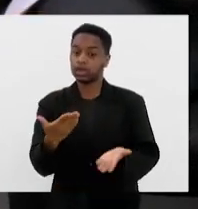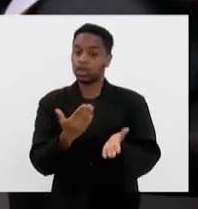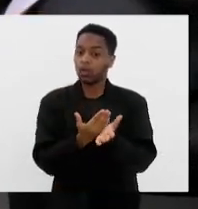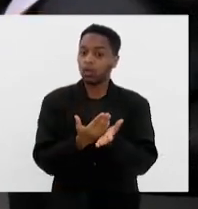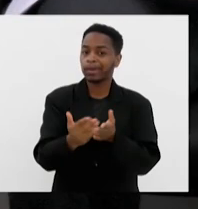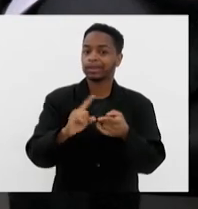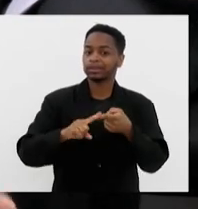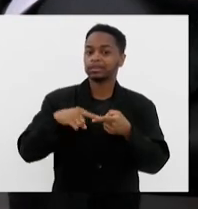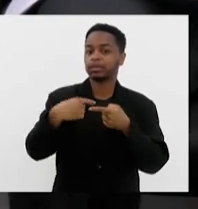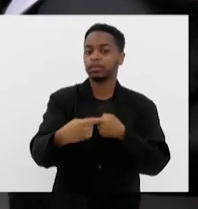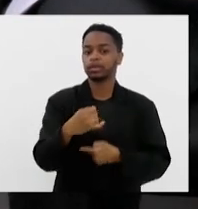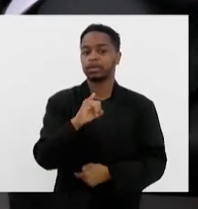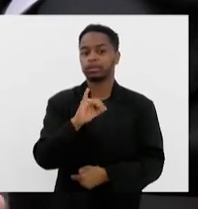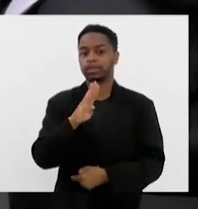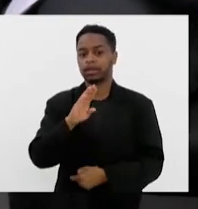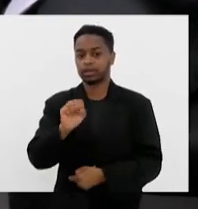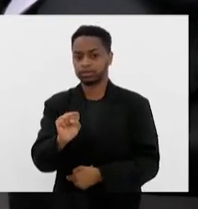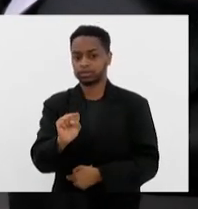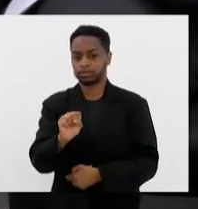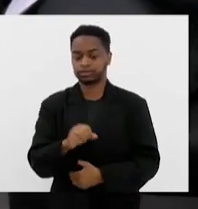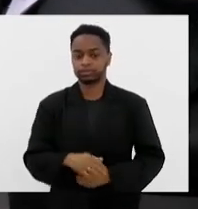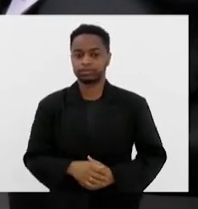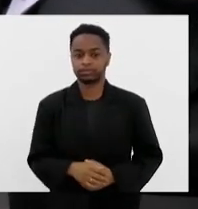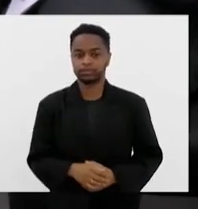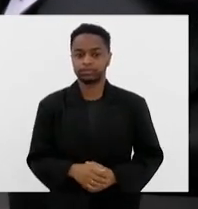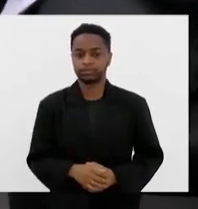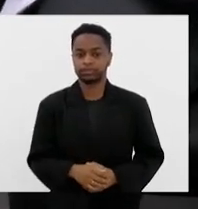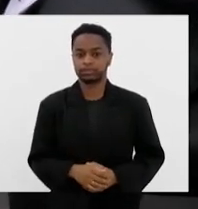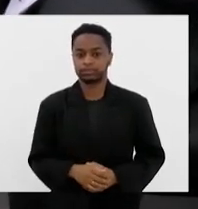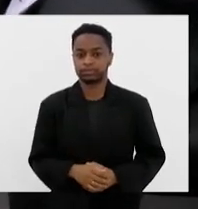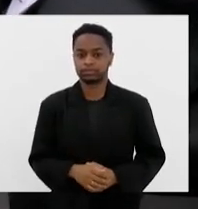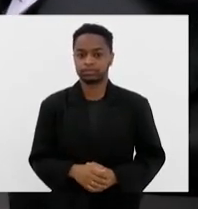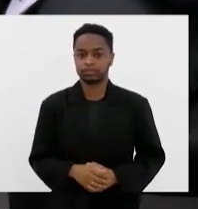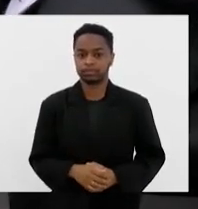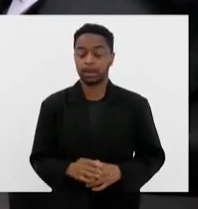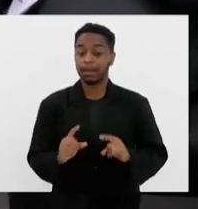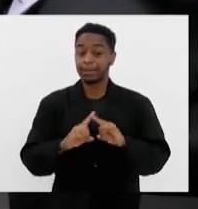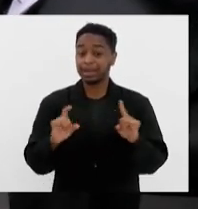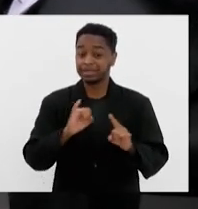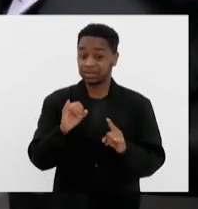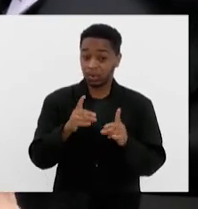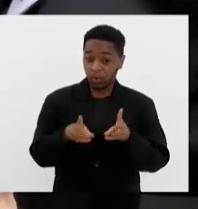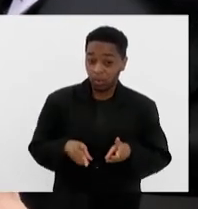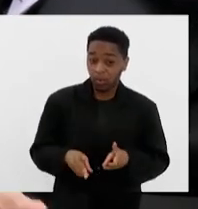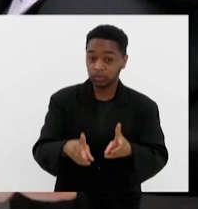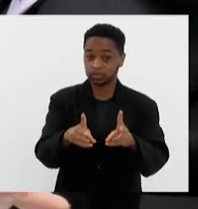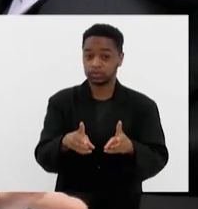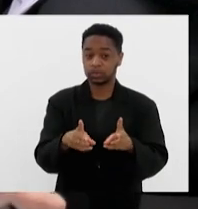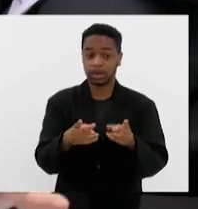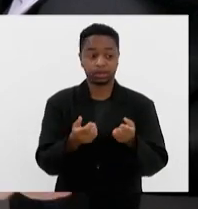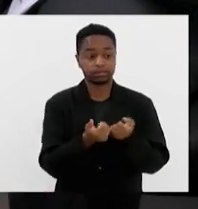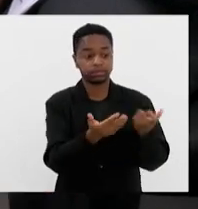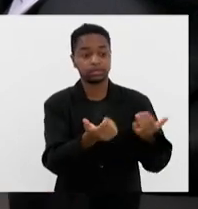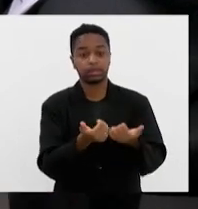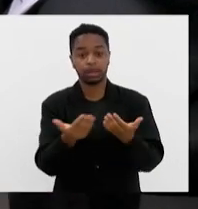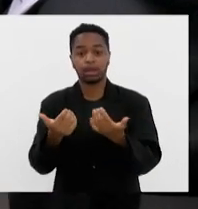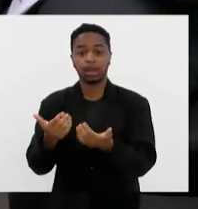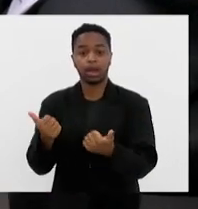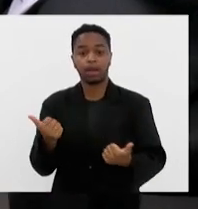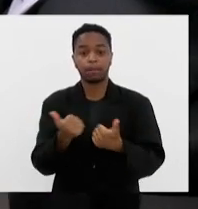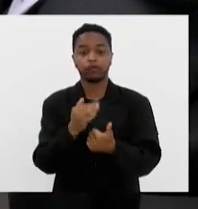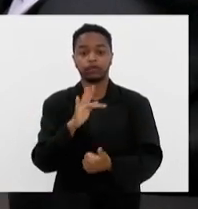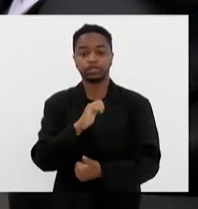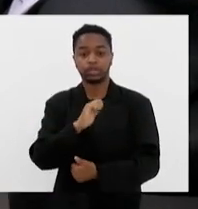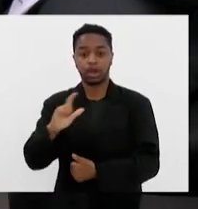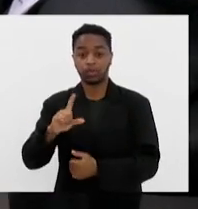IBS. Mas, continuar a dar incentivo fiscal depois de promulgar a emenda constitucional, no